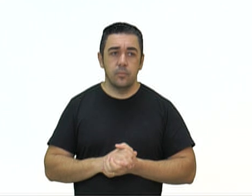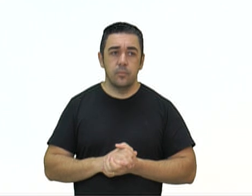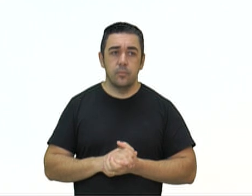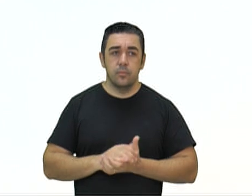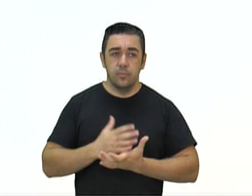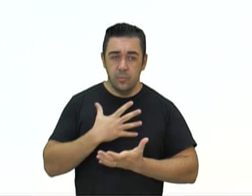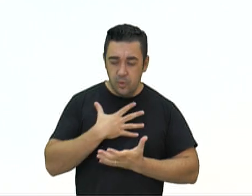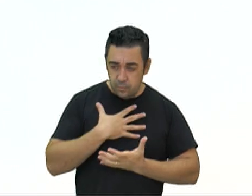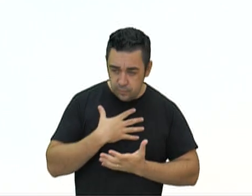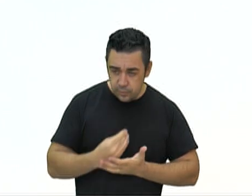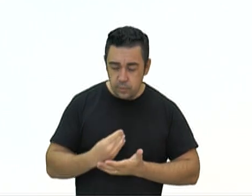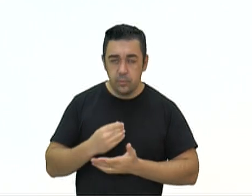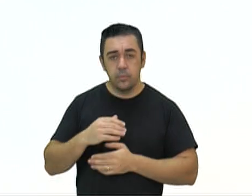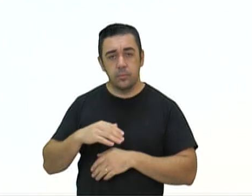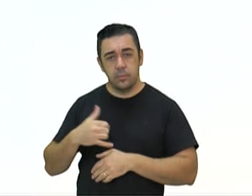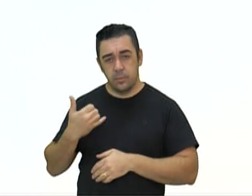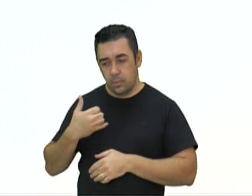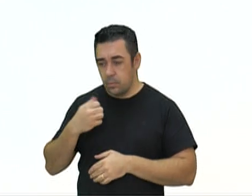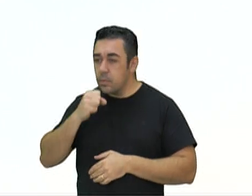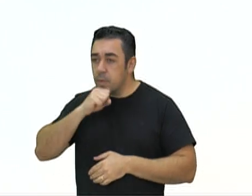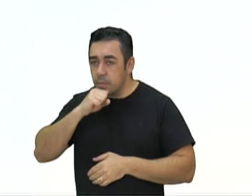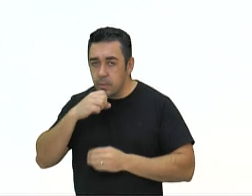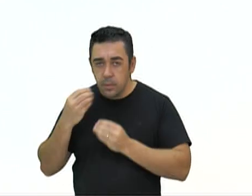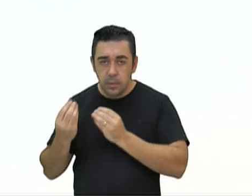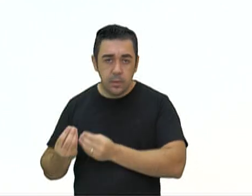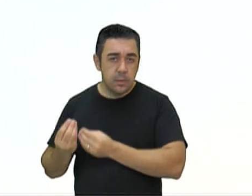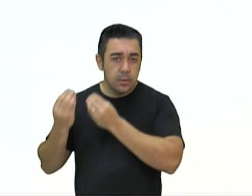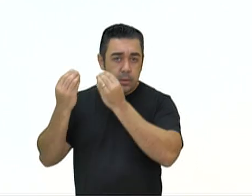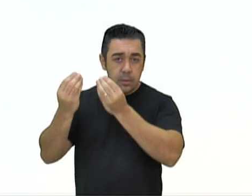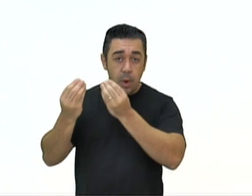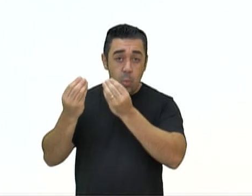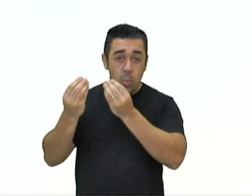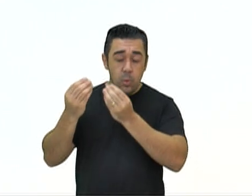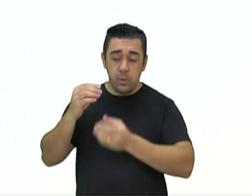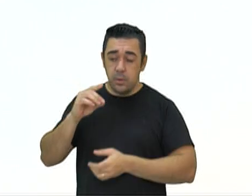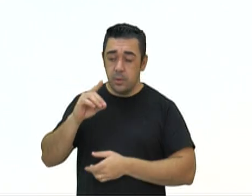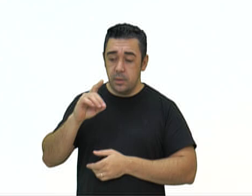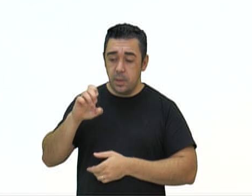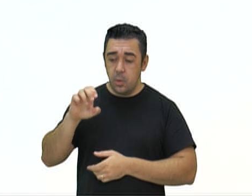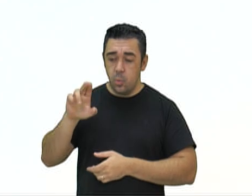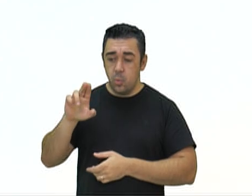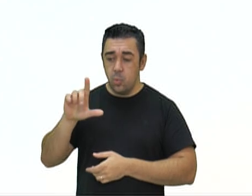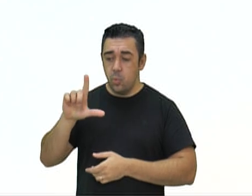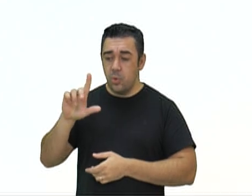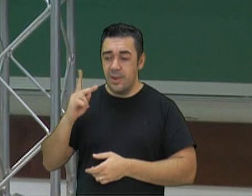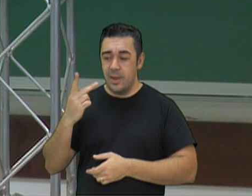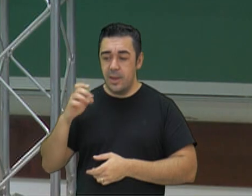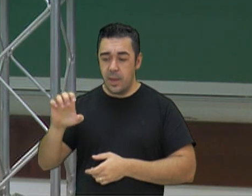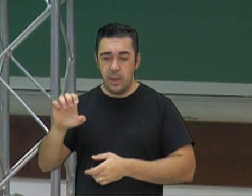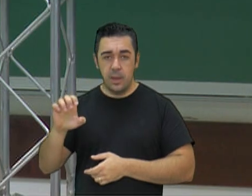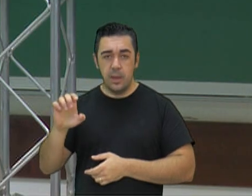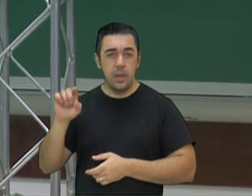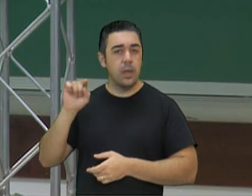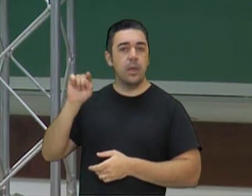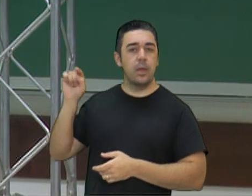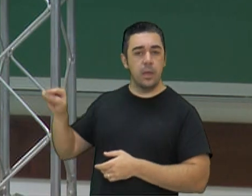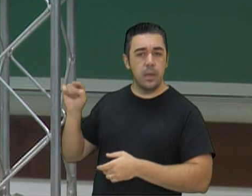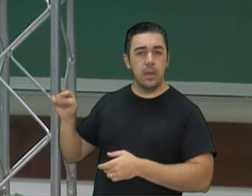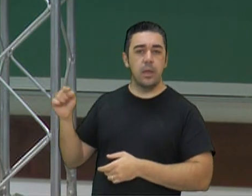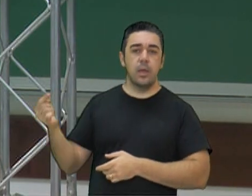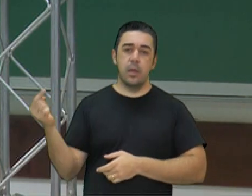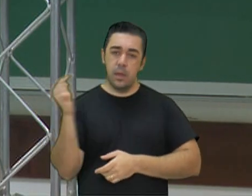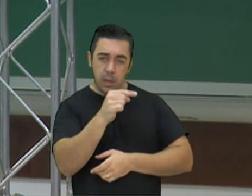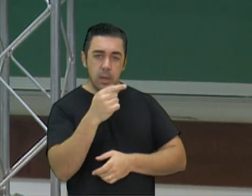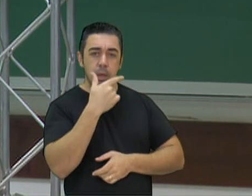frase, ao filho mais velho, o moleiro deu-lhe o moinho. Esse lhe se refere ao filho mais